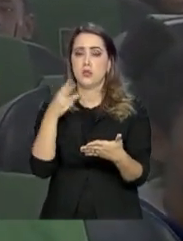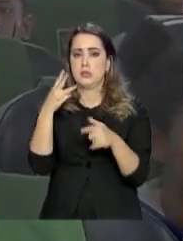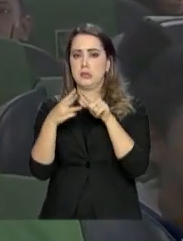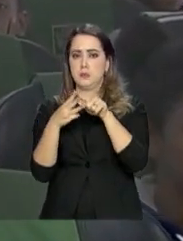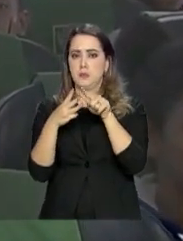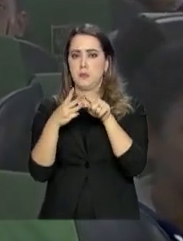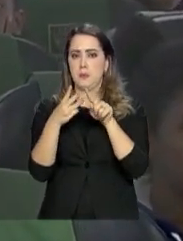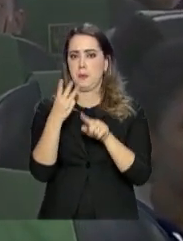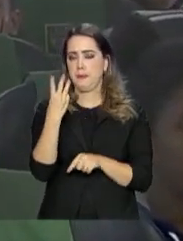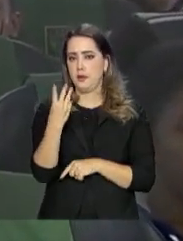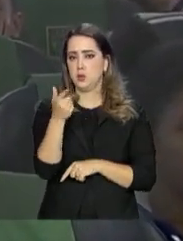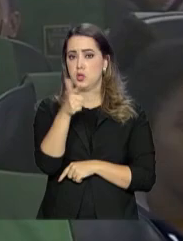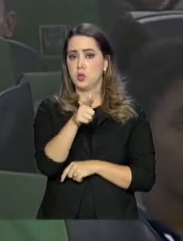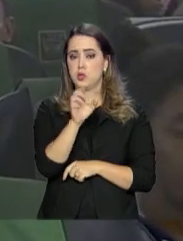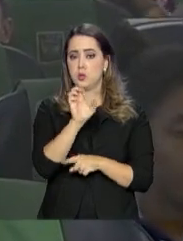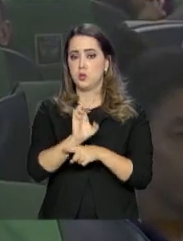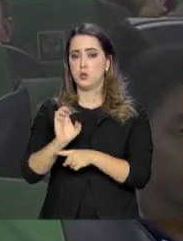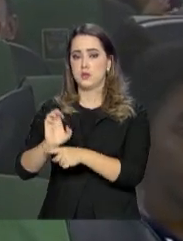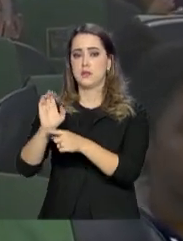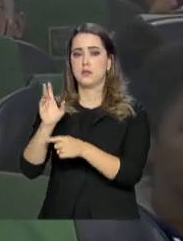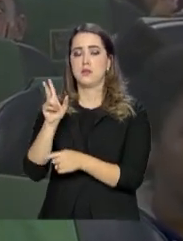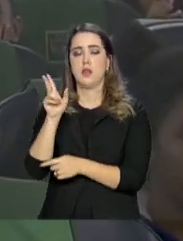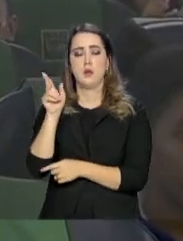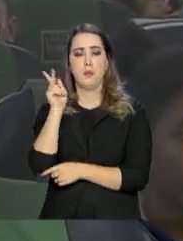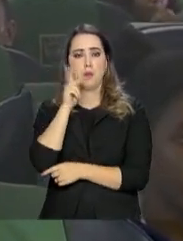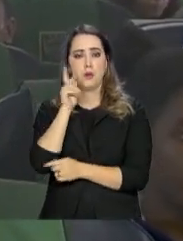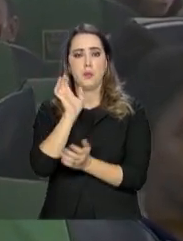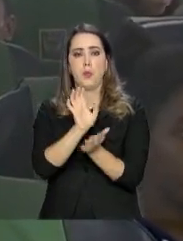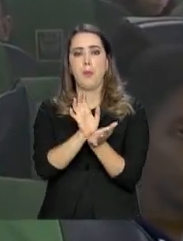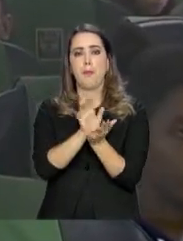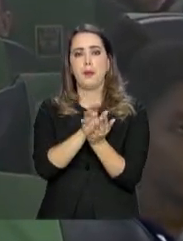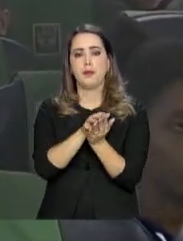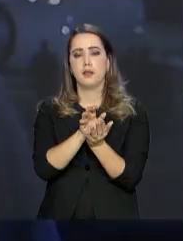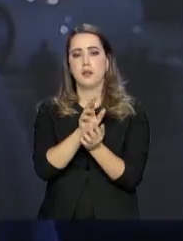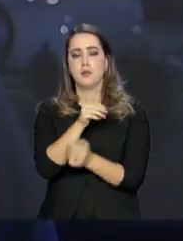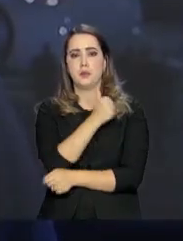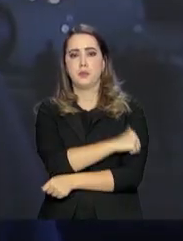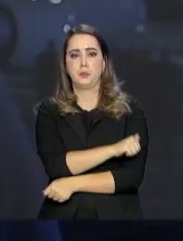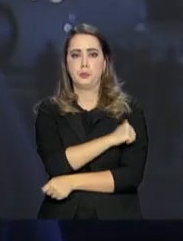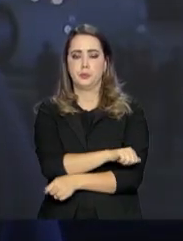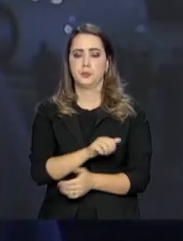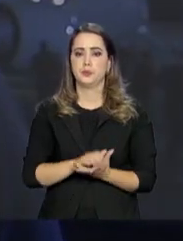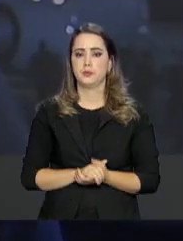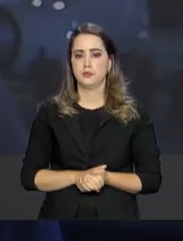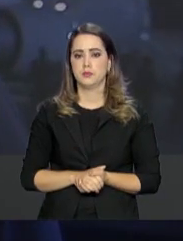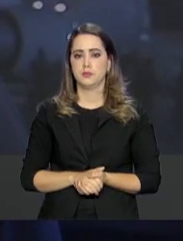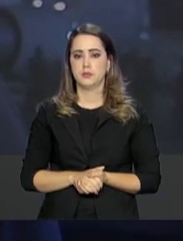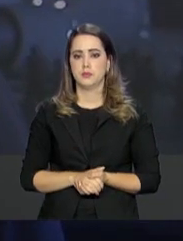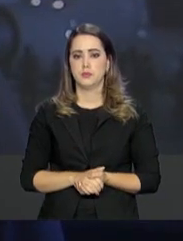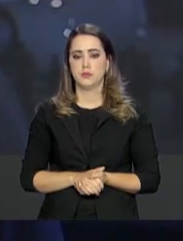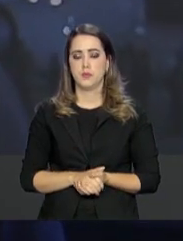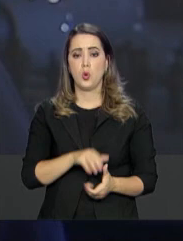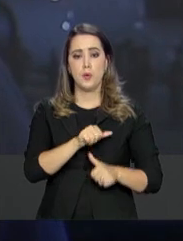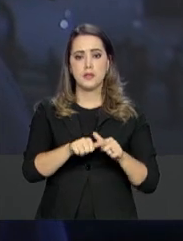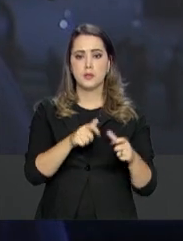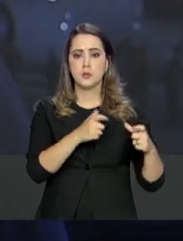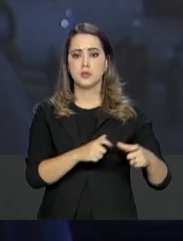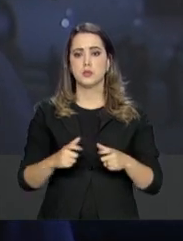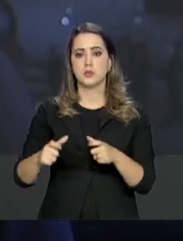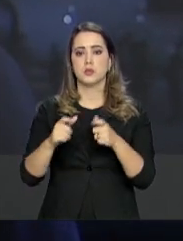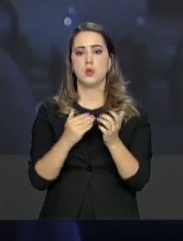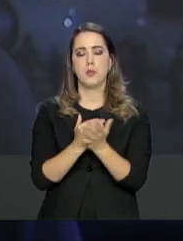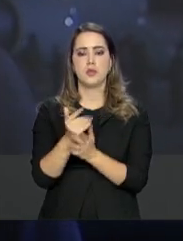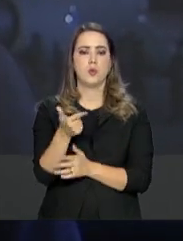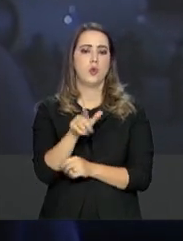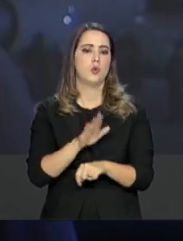três estados diferentes: Pernambuco, Paraíba e Rio de Janeiro. Com a interiorização se fecha esse ciclo e começa outro,